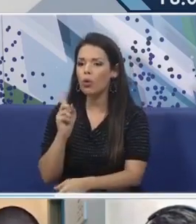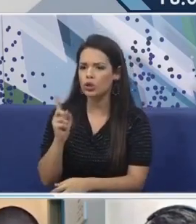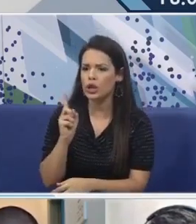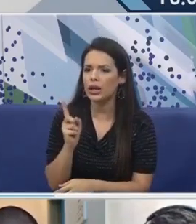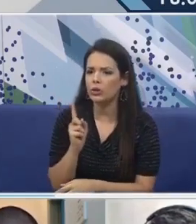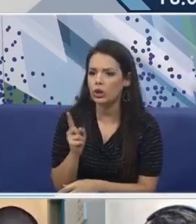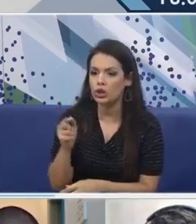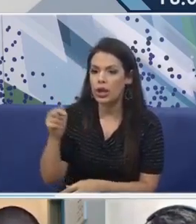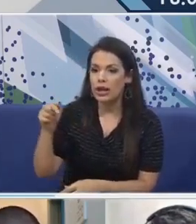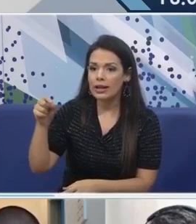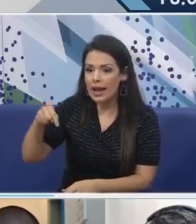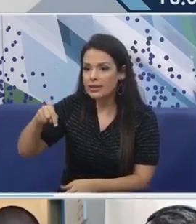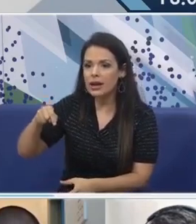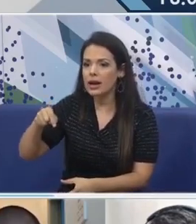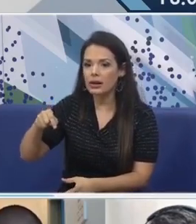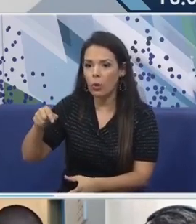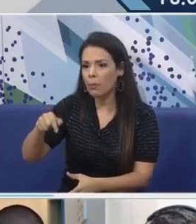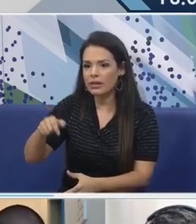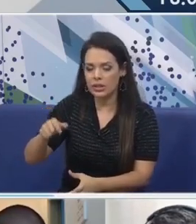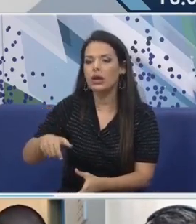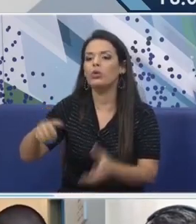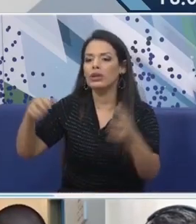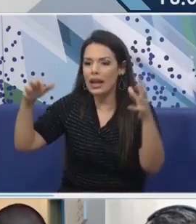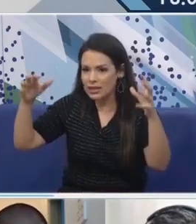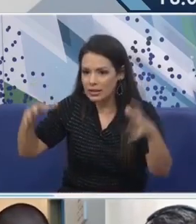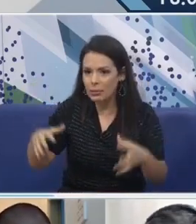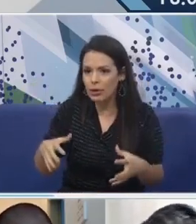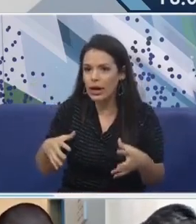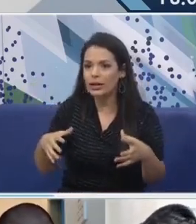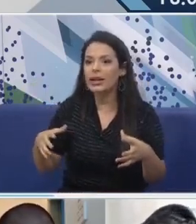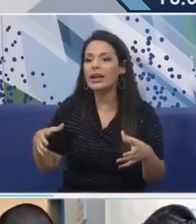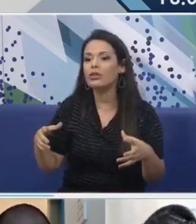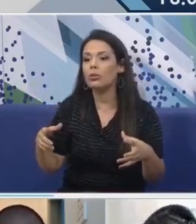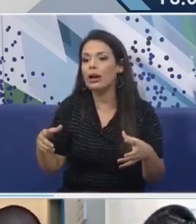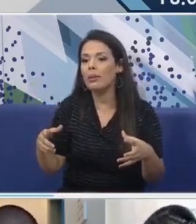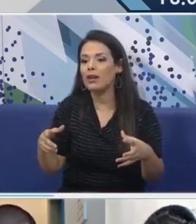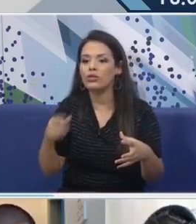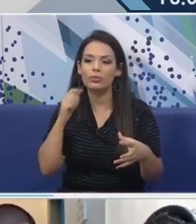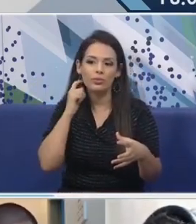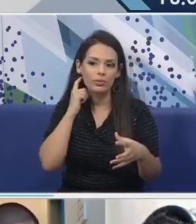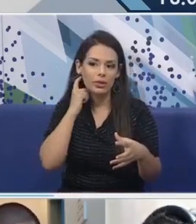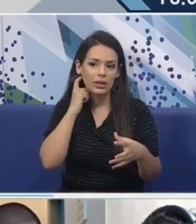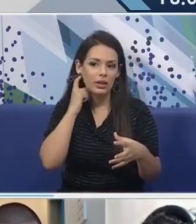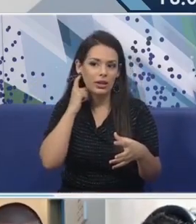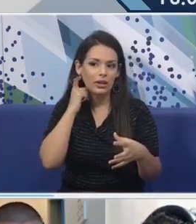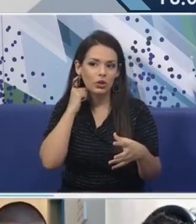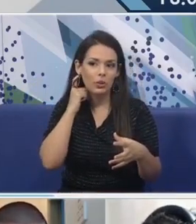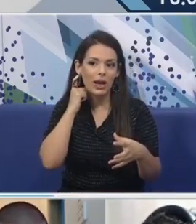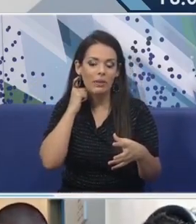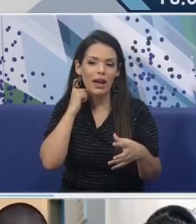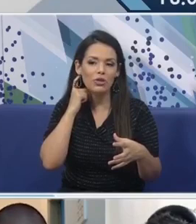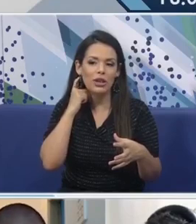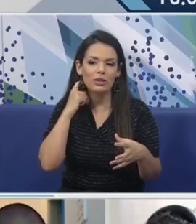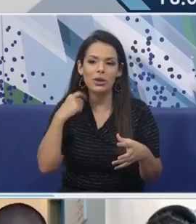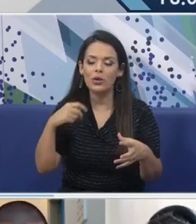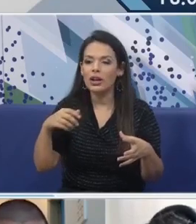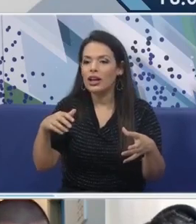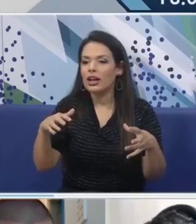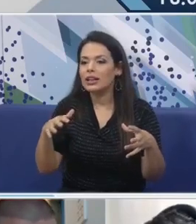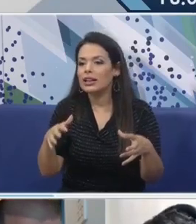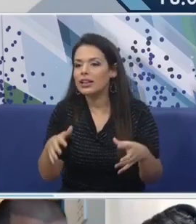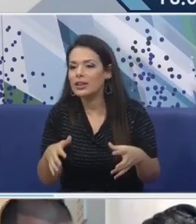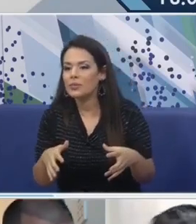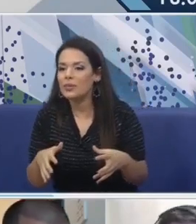e poucos treinadores nessa competição, nessa temporada... Ih, tomar remédio. Ih, tem que tomar remédio. Tomar remédio, Casimiro.